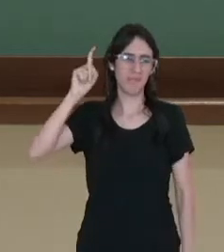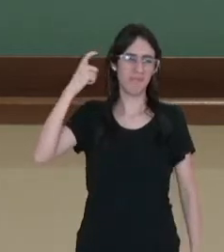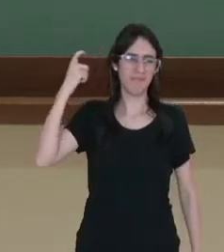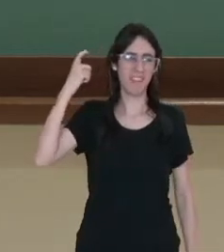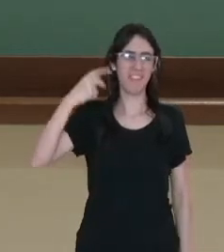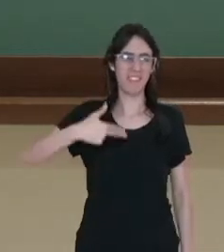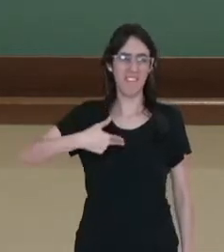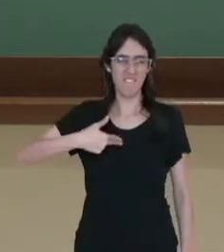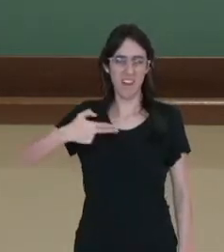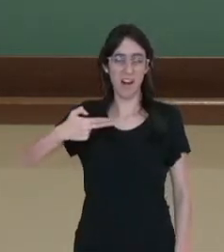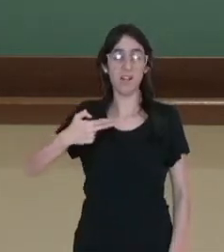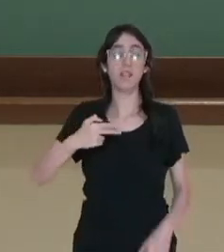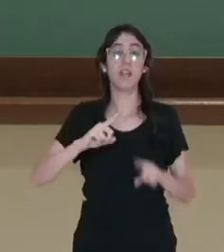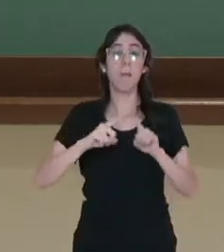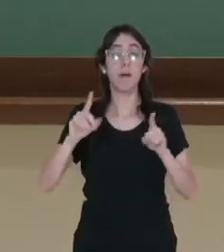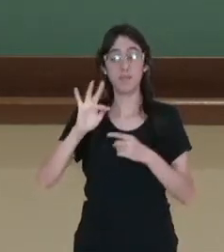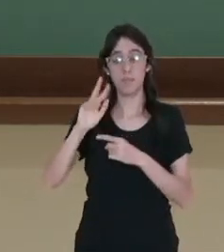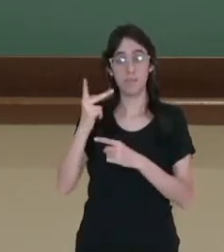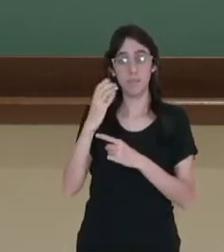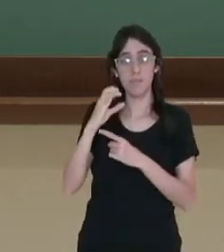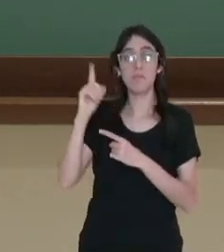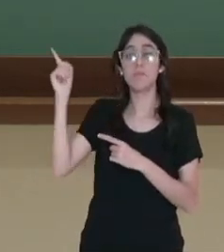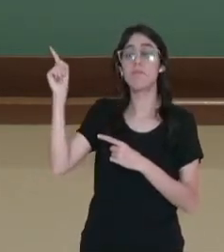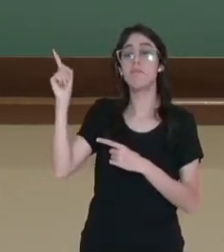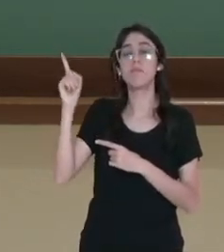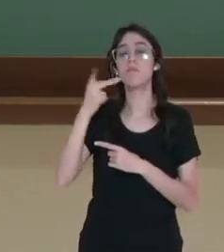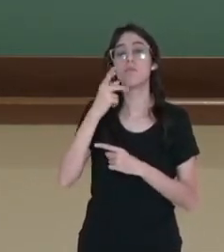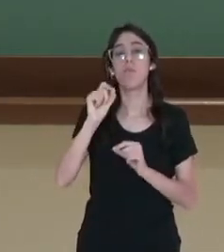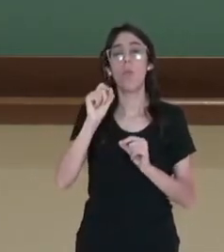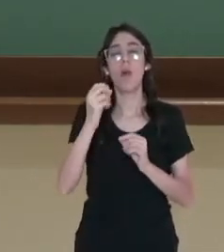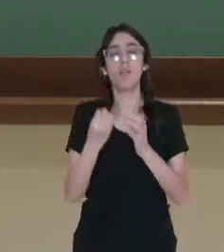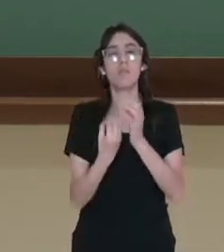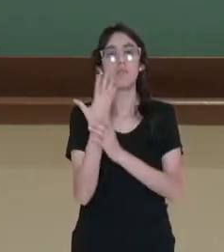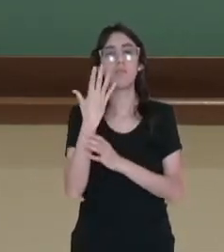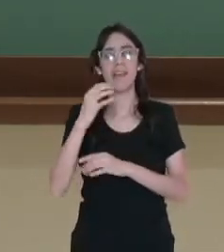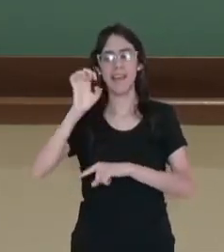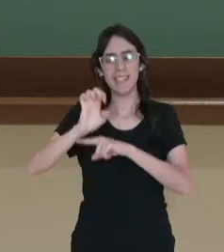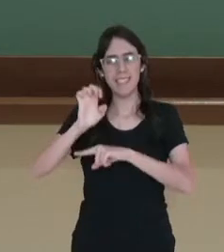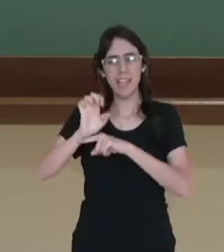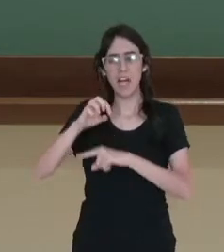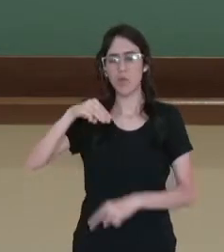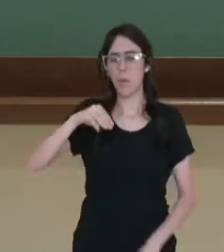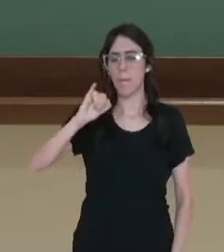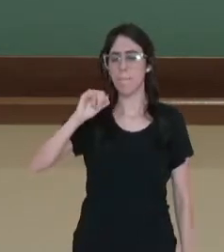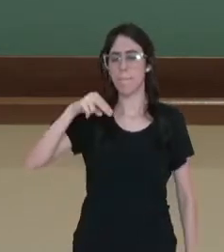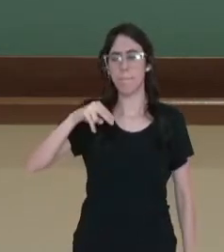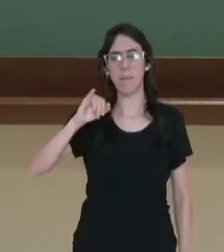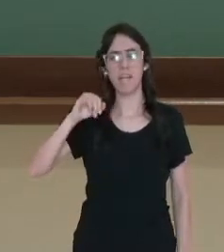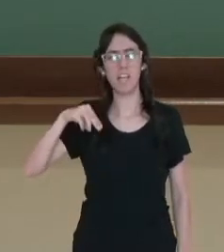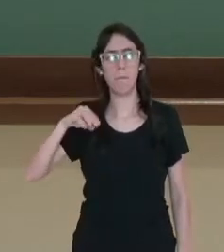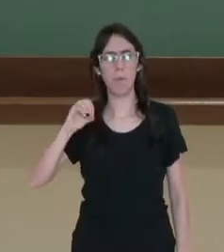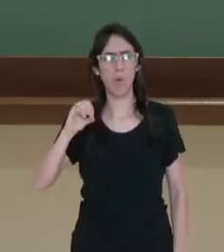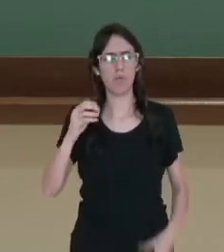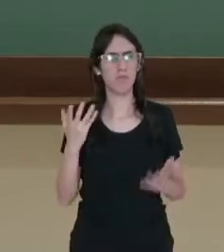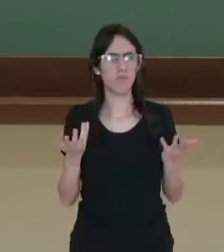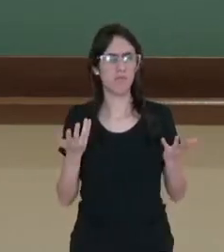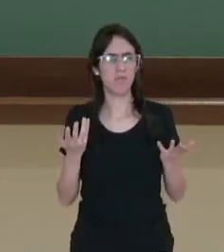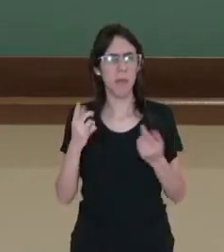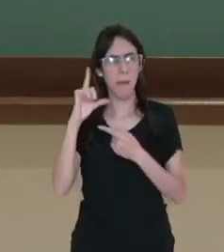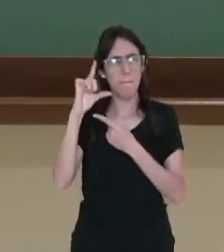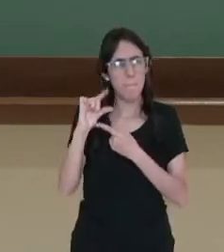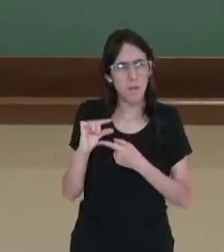Fernando Henrique Cardoso defendia o chamado Estado mínimo. O que é isso, Estado mínimo? Mínimo,